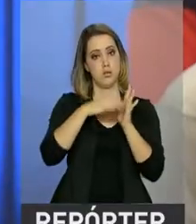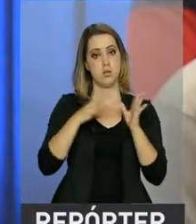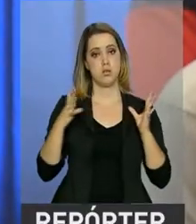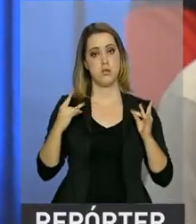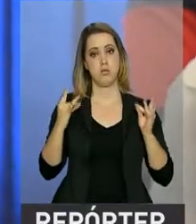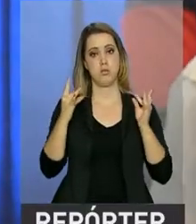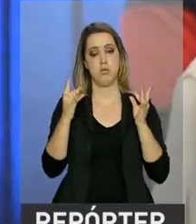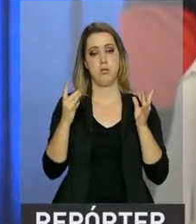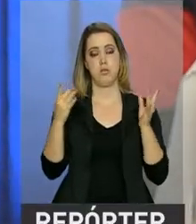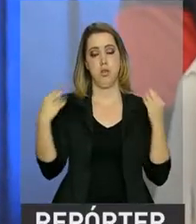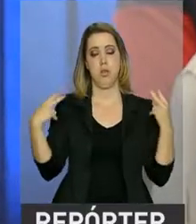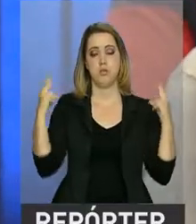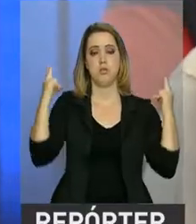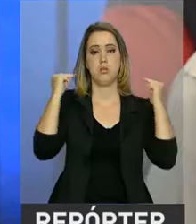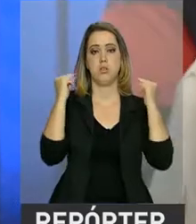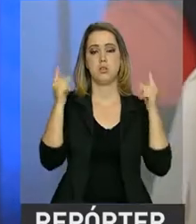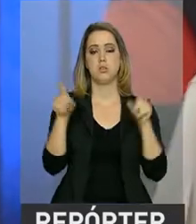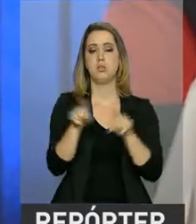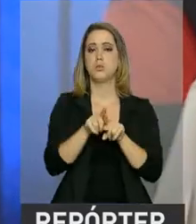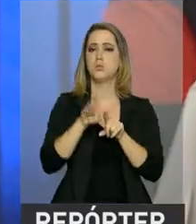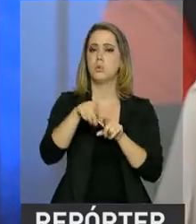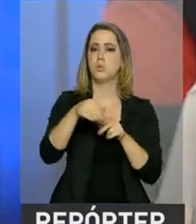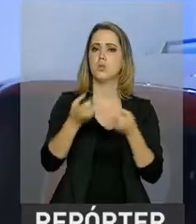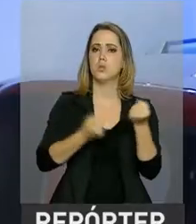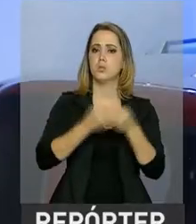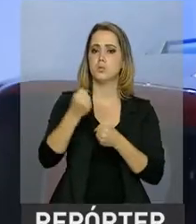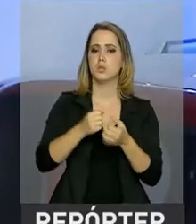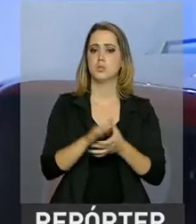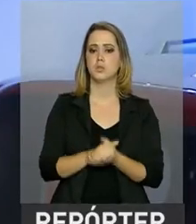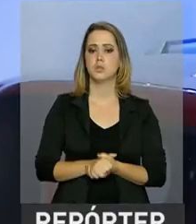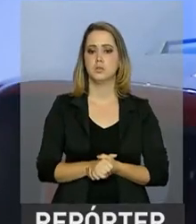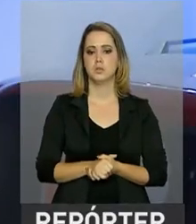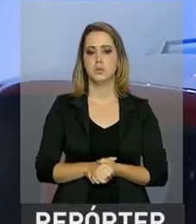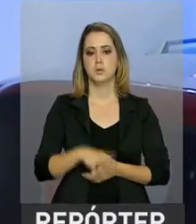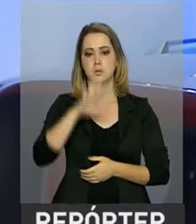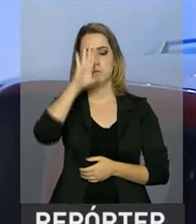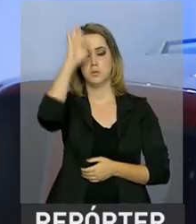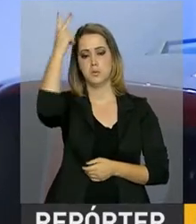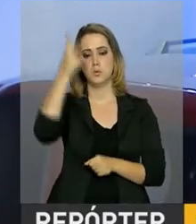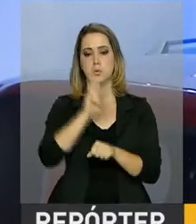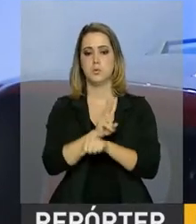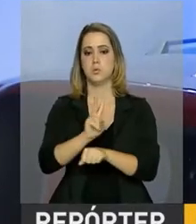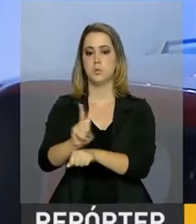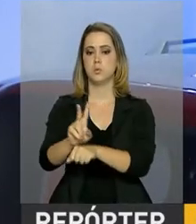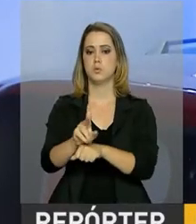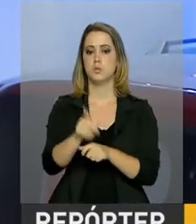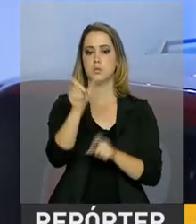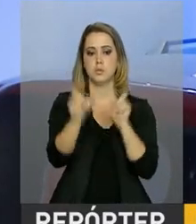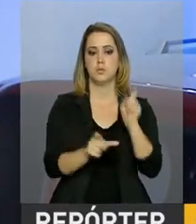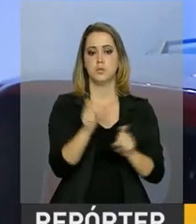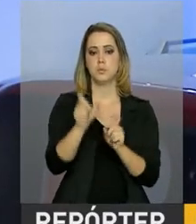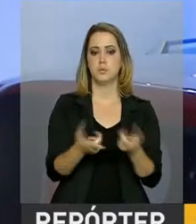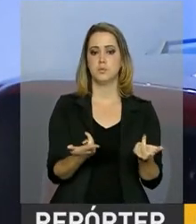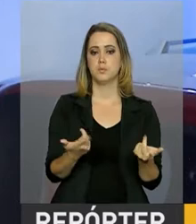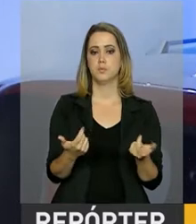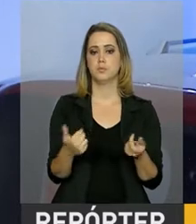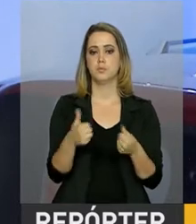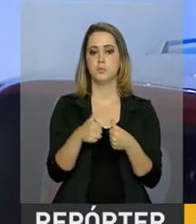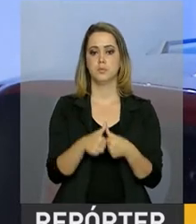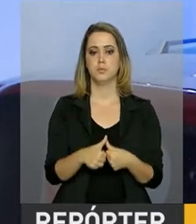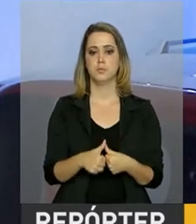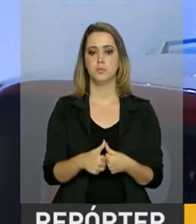quer levar para a rua o que aprendeu em sala de aula. A gente tem que principalmente proteger aqueles que estão